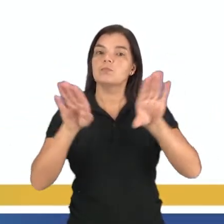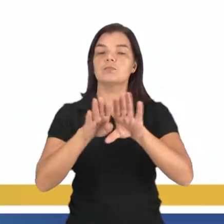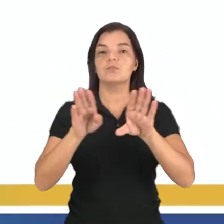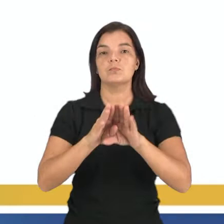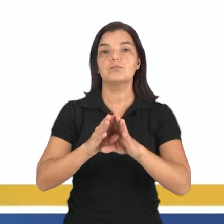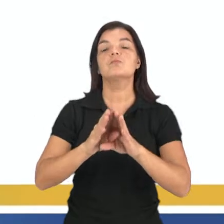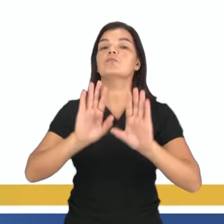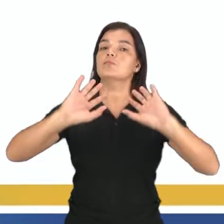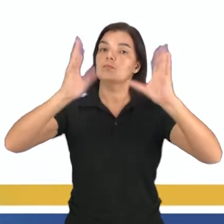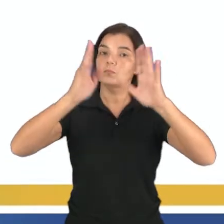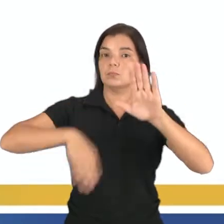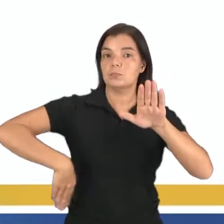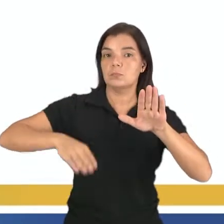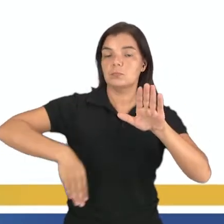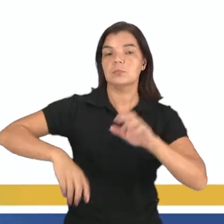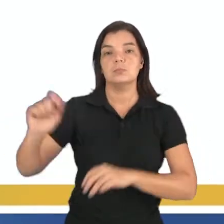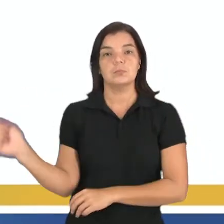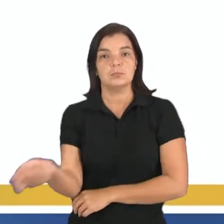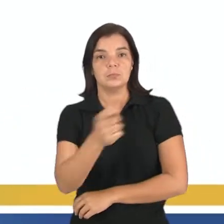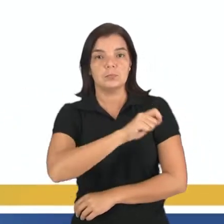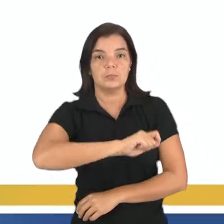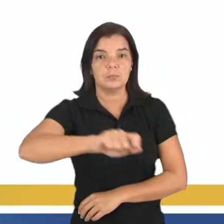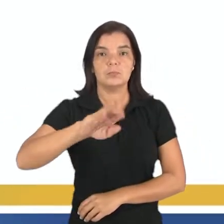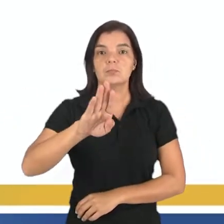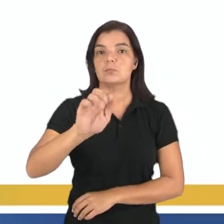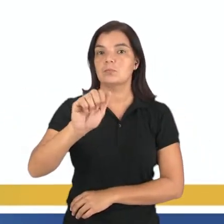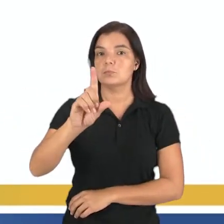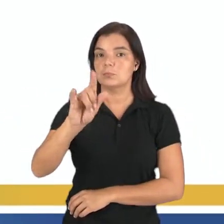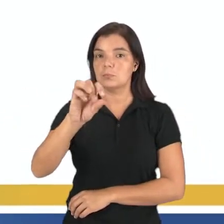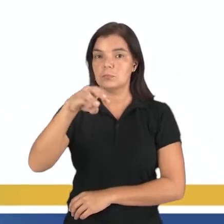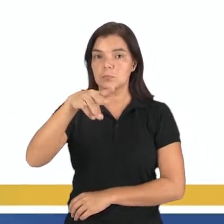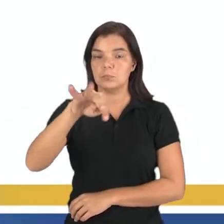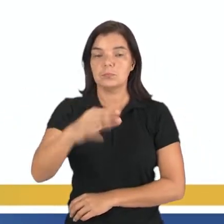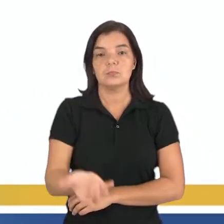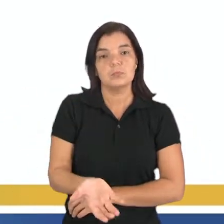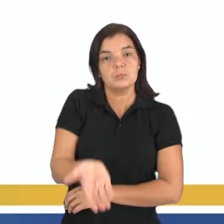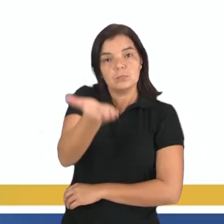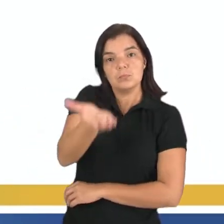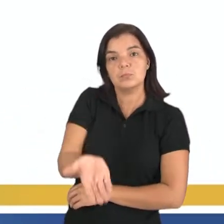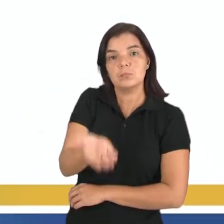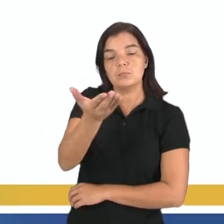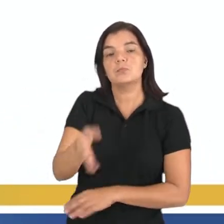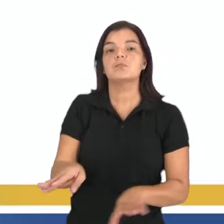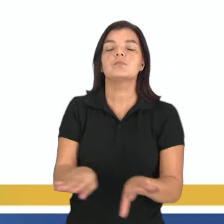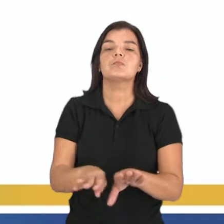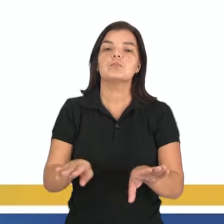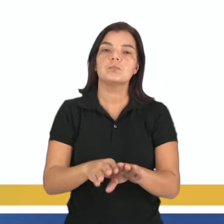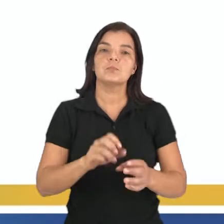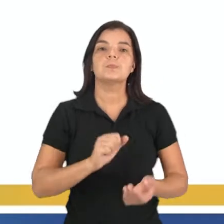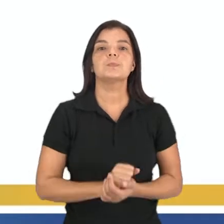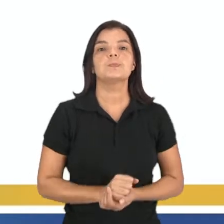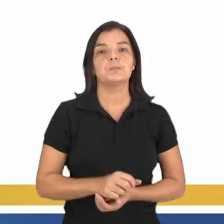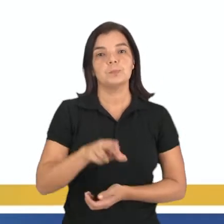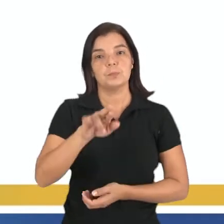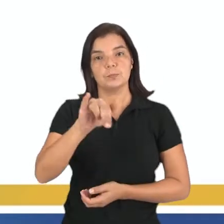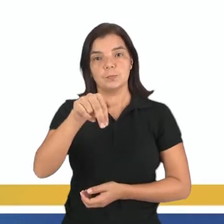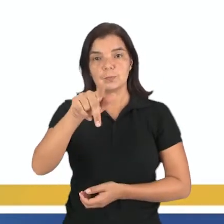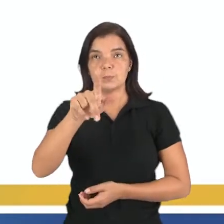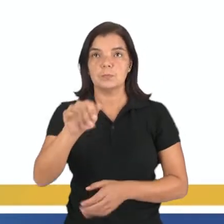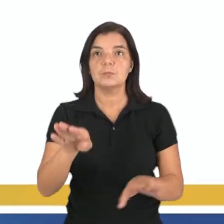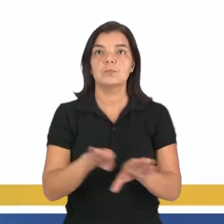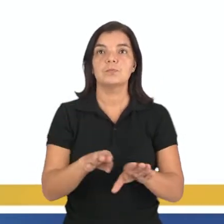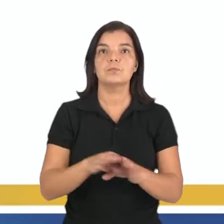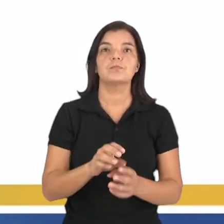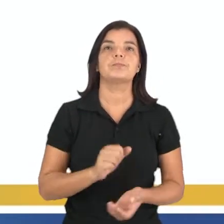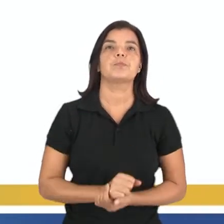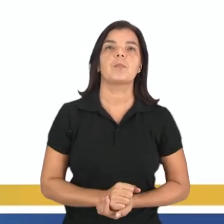de praia, tênis, badminton, patel, peteca, tem o ringo e o